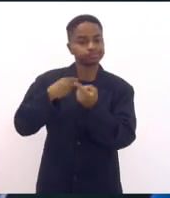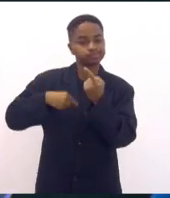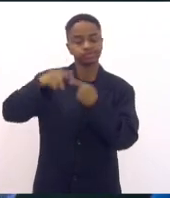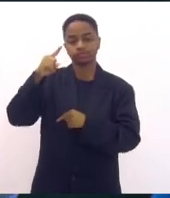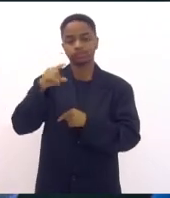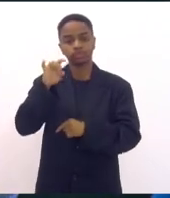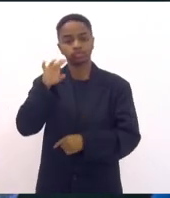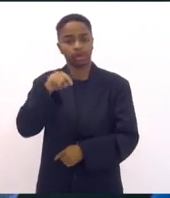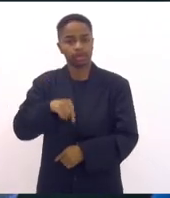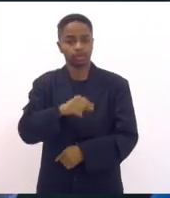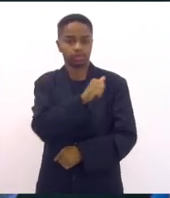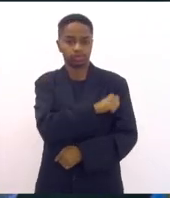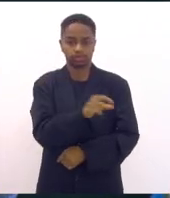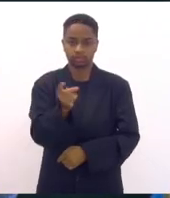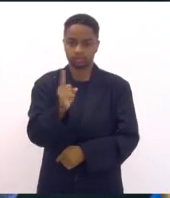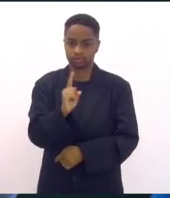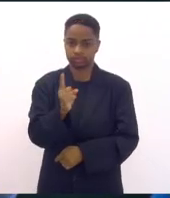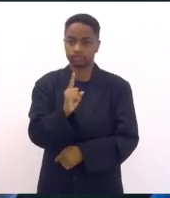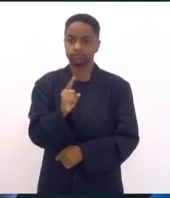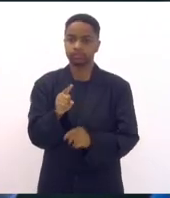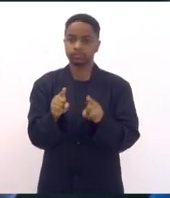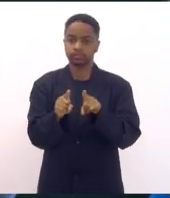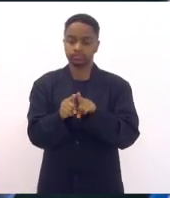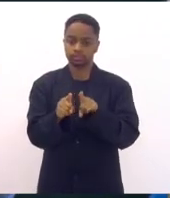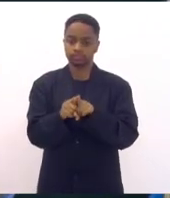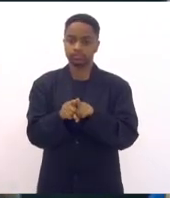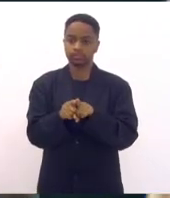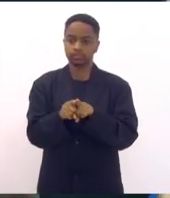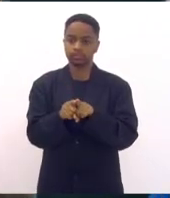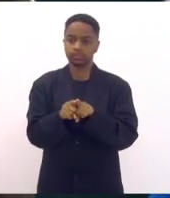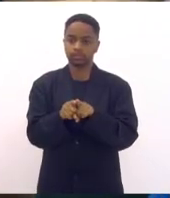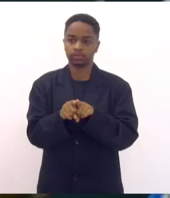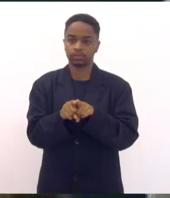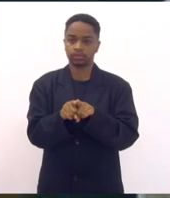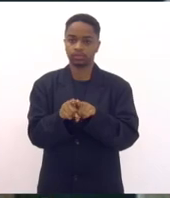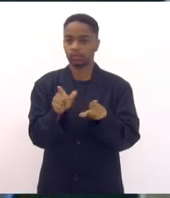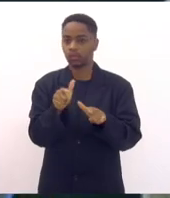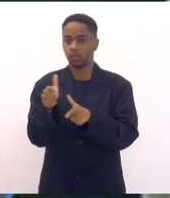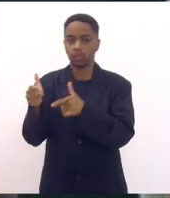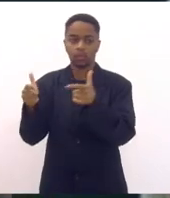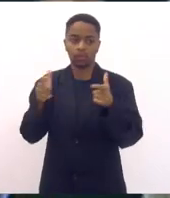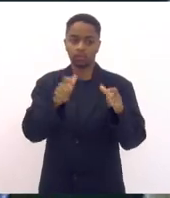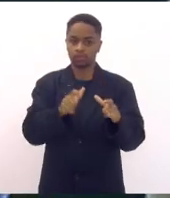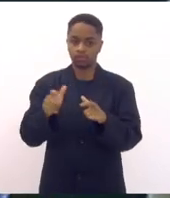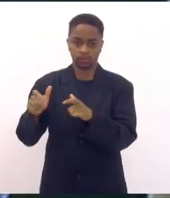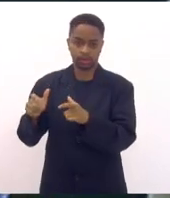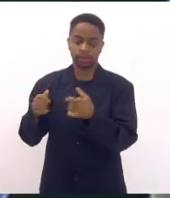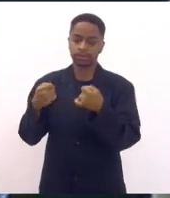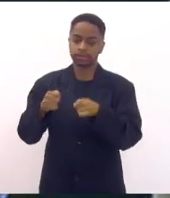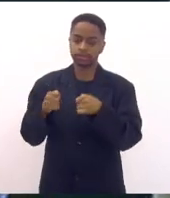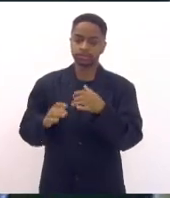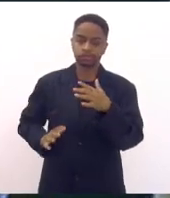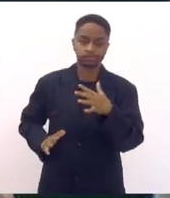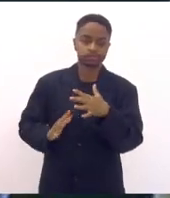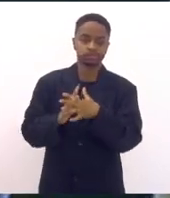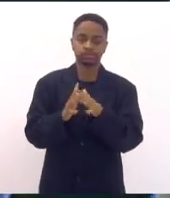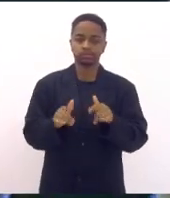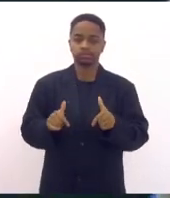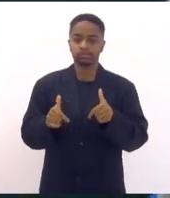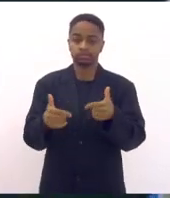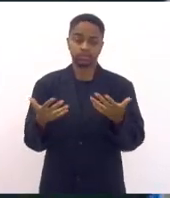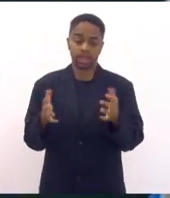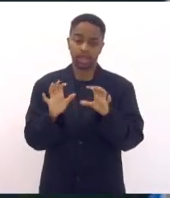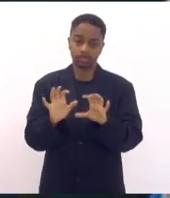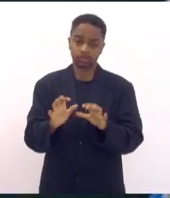só no no Rio de Janeiro mas que vá para fronteiras né extrapole as fronteiras e é